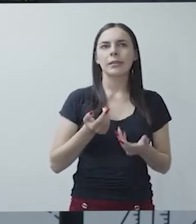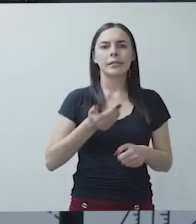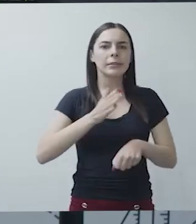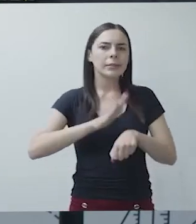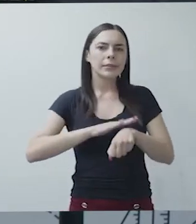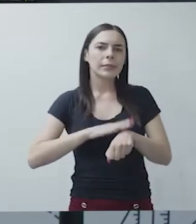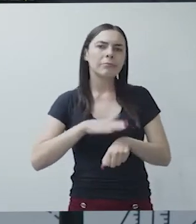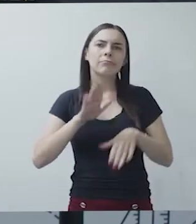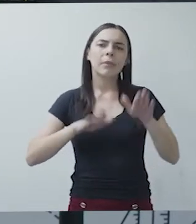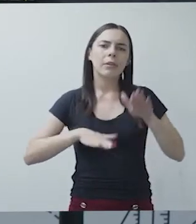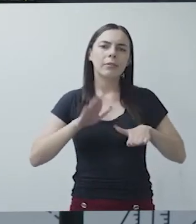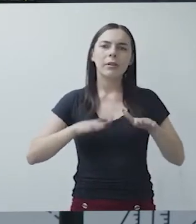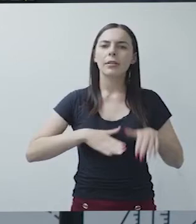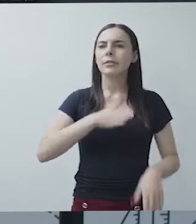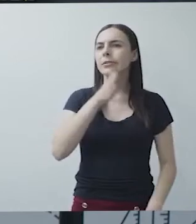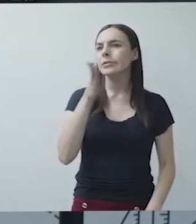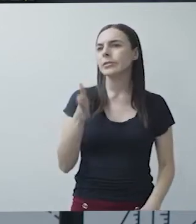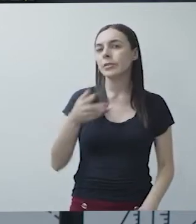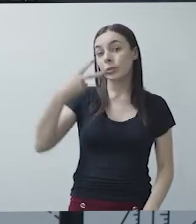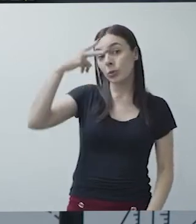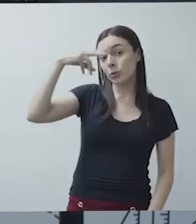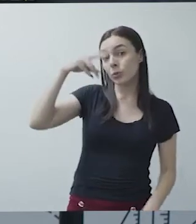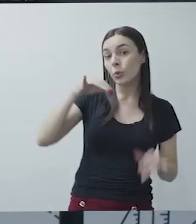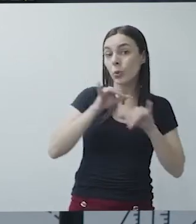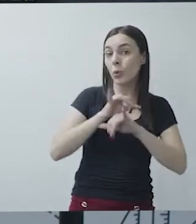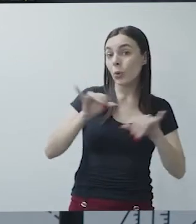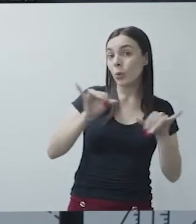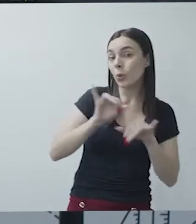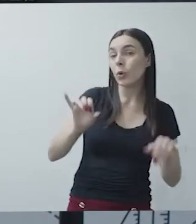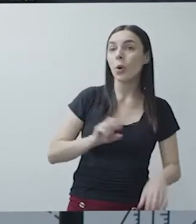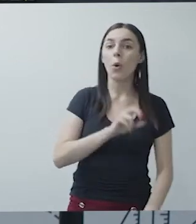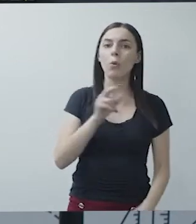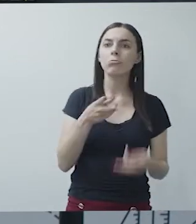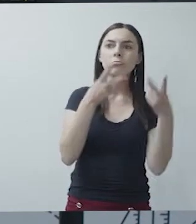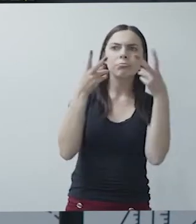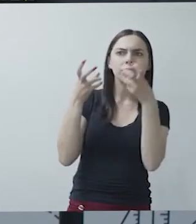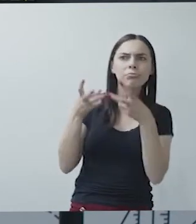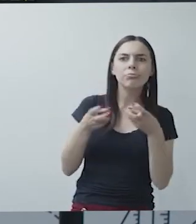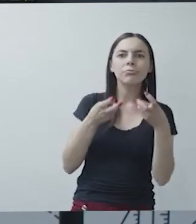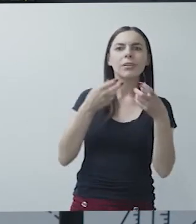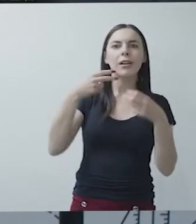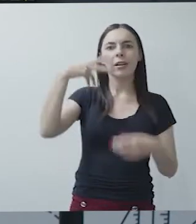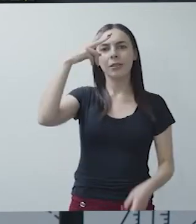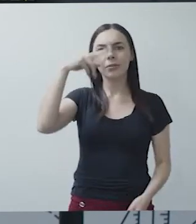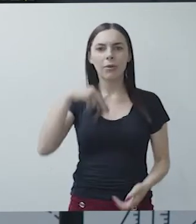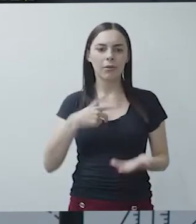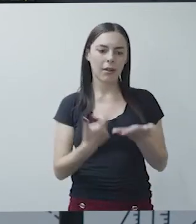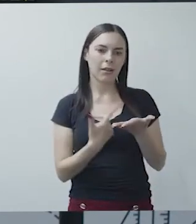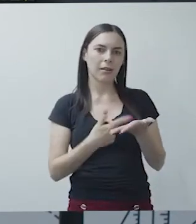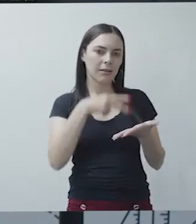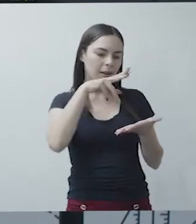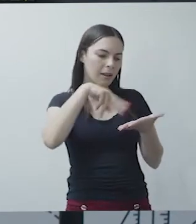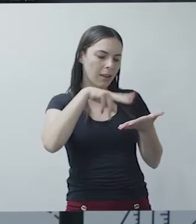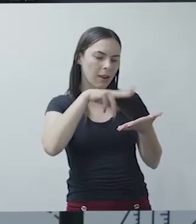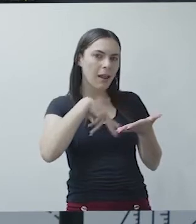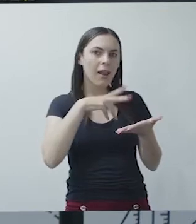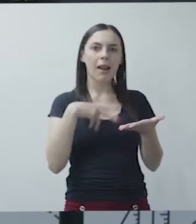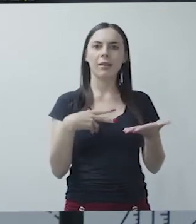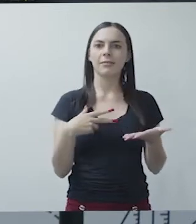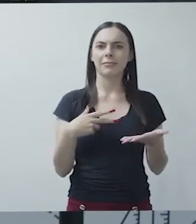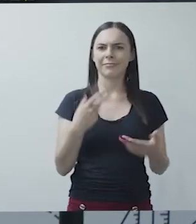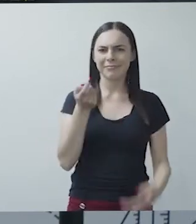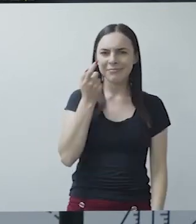de talvez contar uma história? Ouvir uma história? Momento de ler um livro? Viram? Todos nós